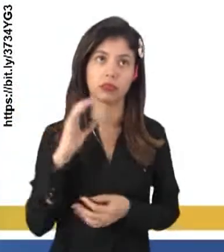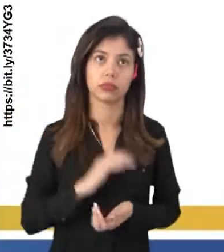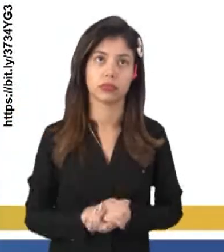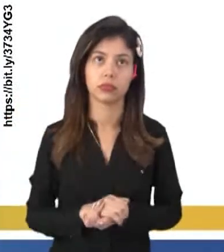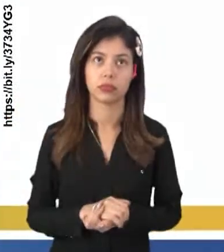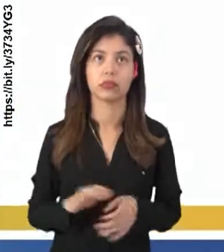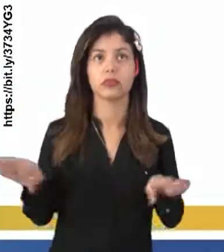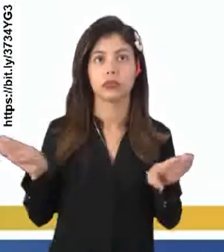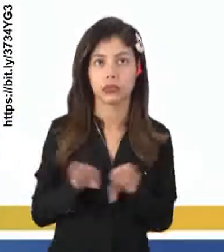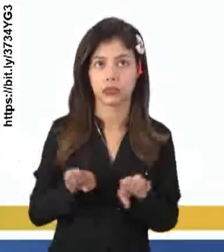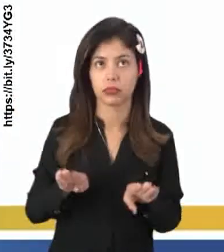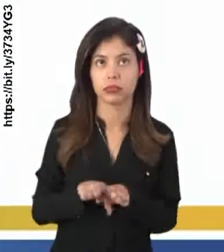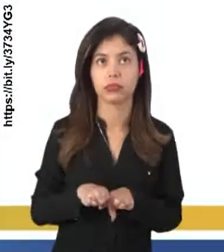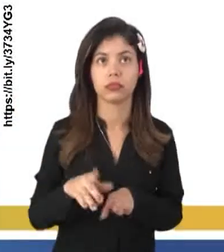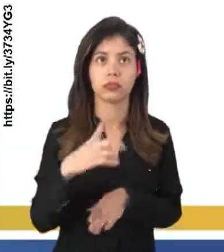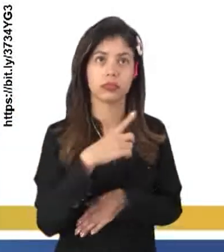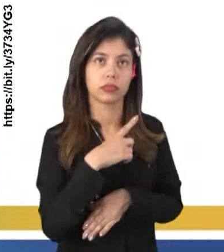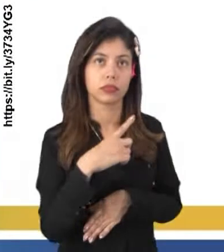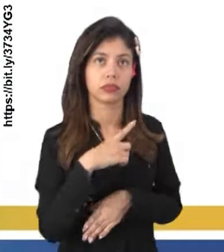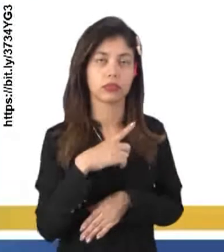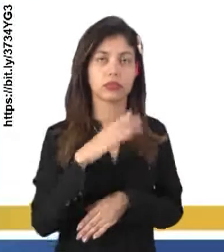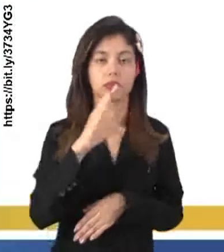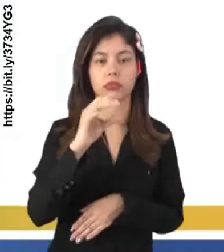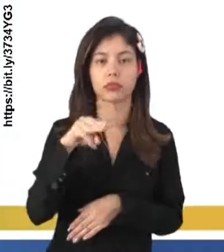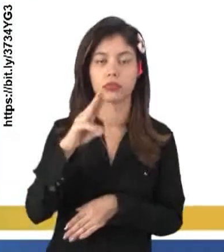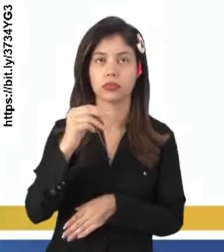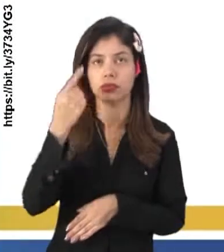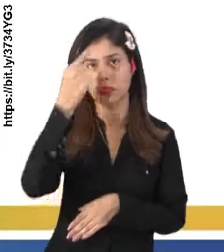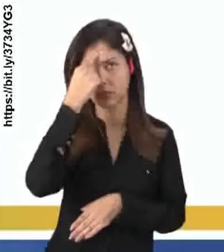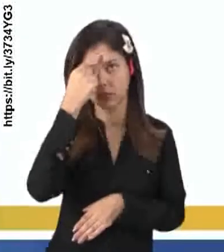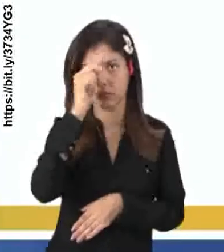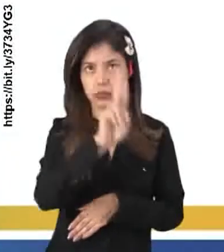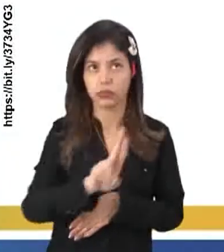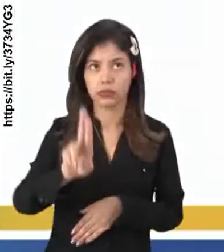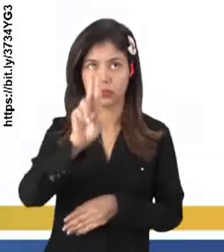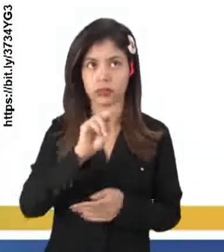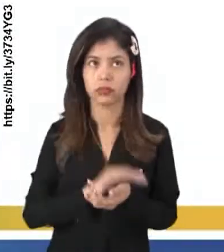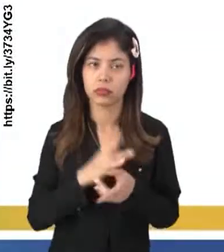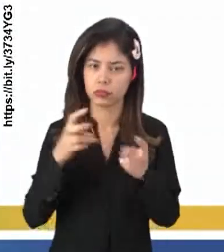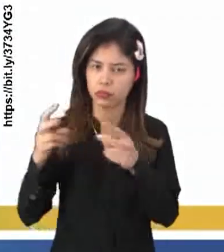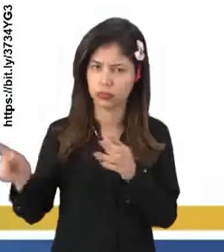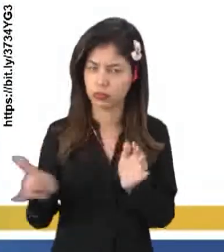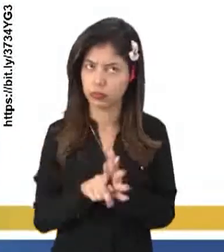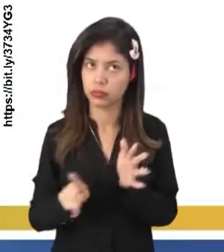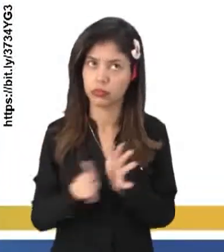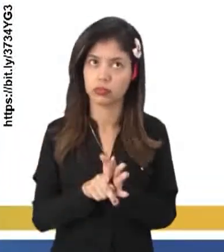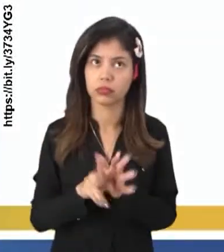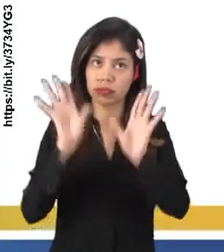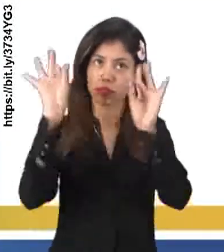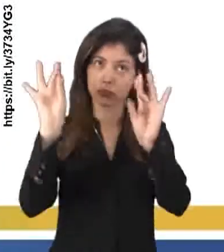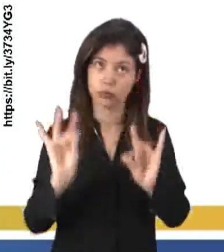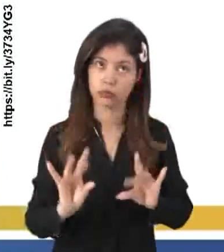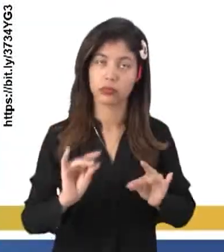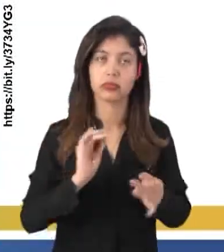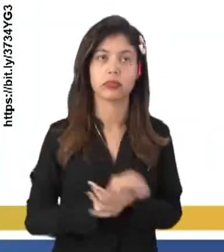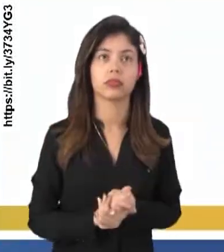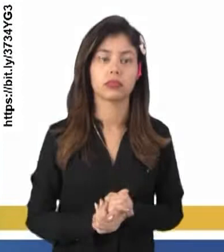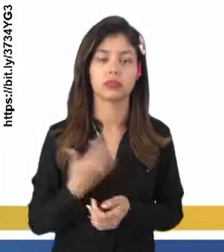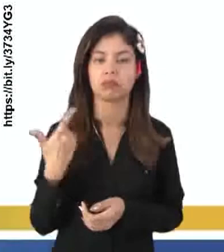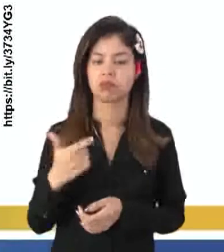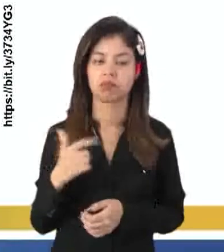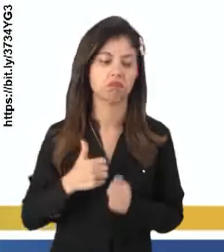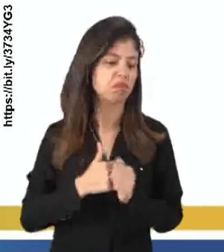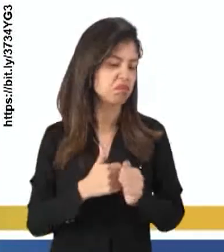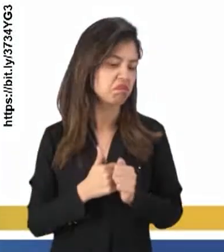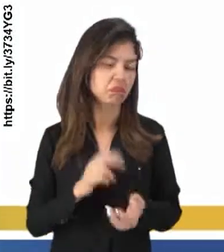com o científico, mas também pelo senso comum. Utiliza-se de perspectivas próprias de cada um, sem